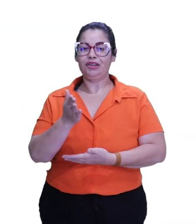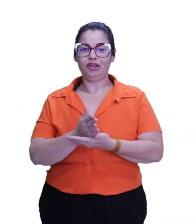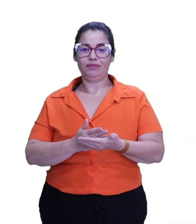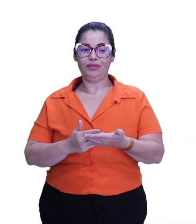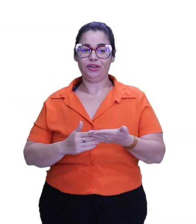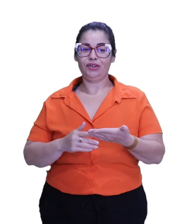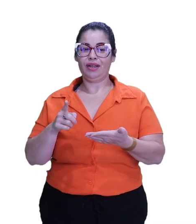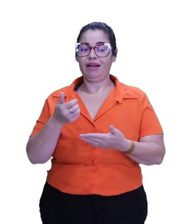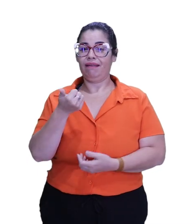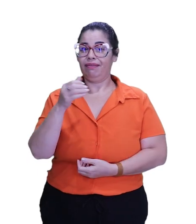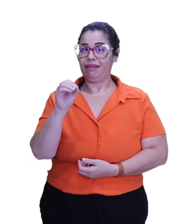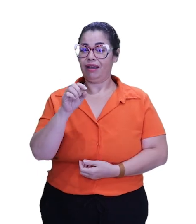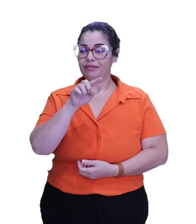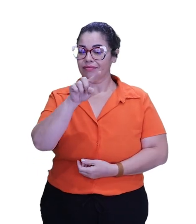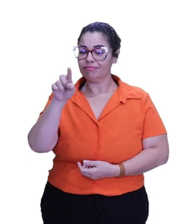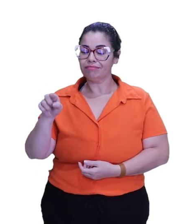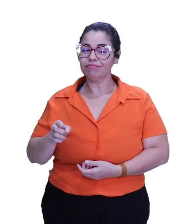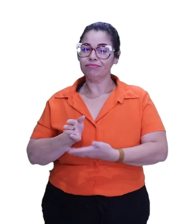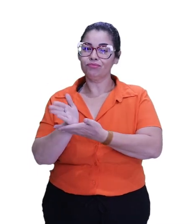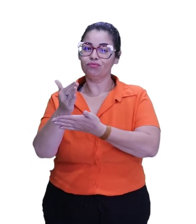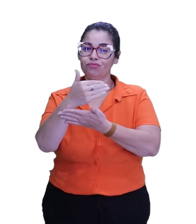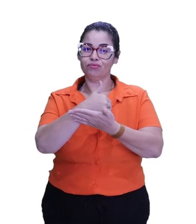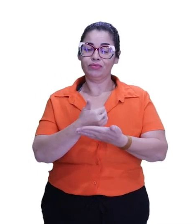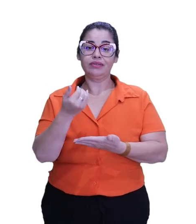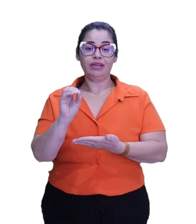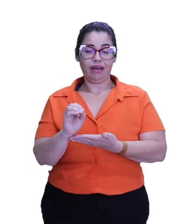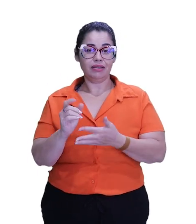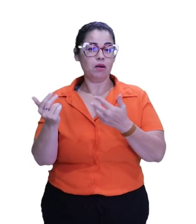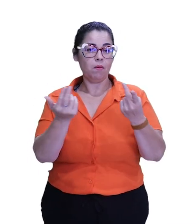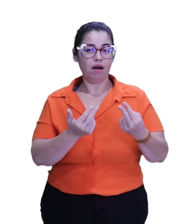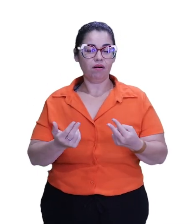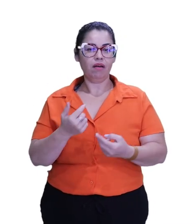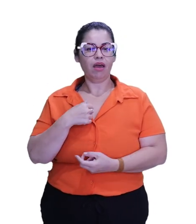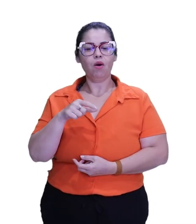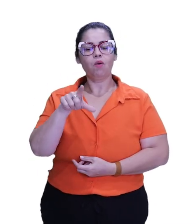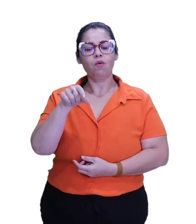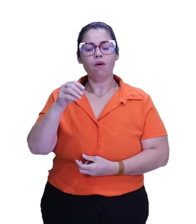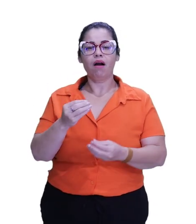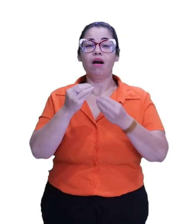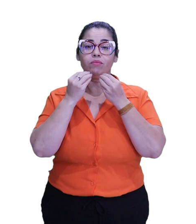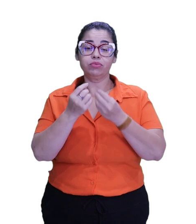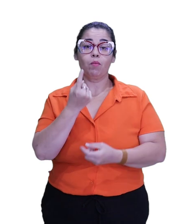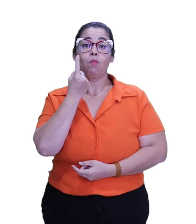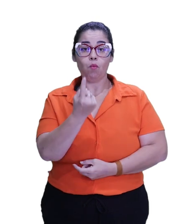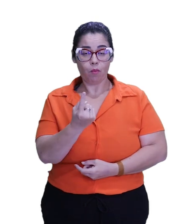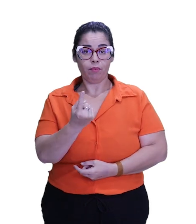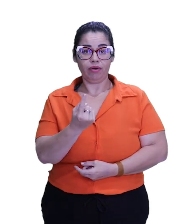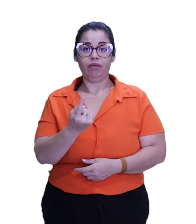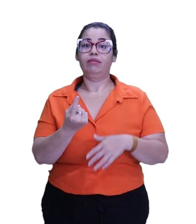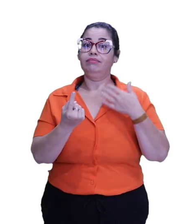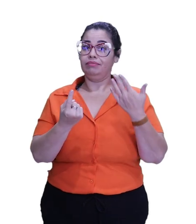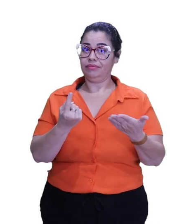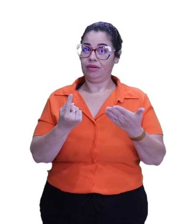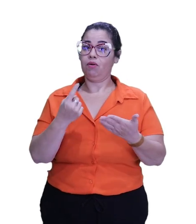está dividida em 10 fatias exatamente iguais. Supondo que eu comi uma fatia.